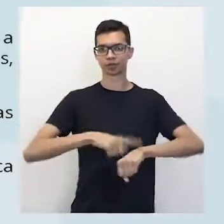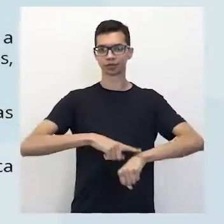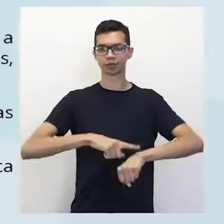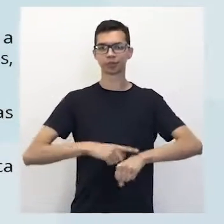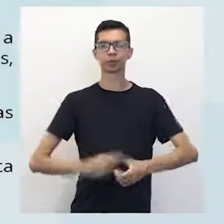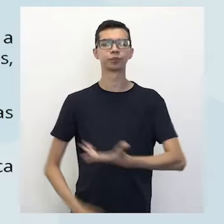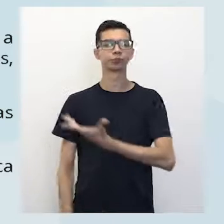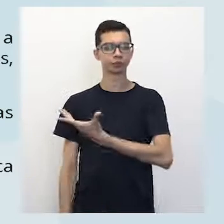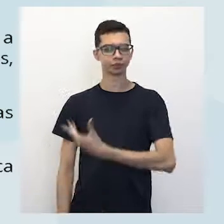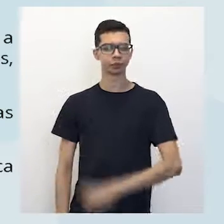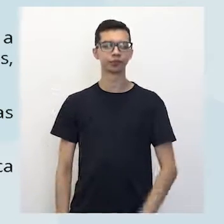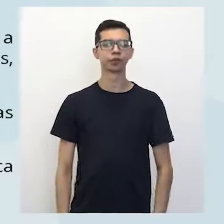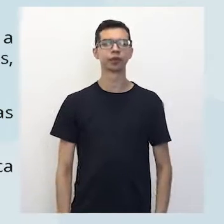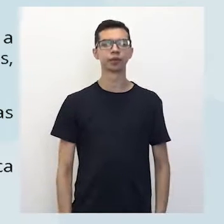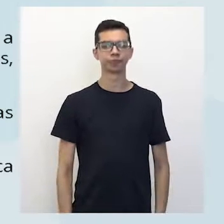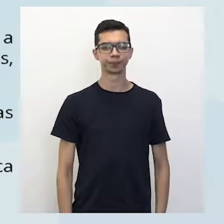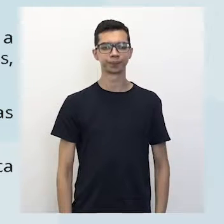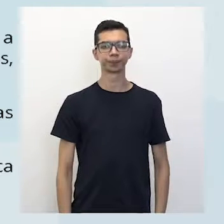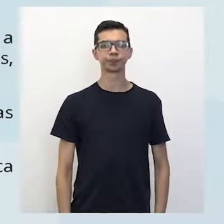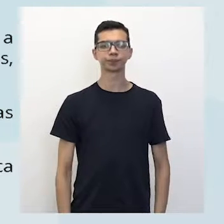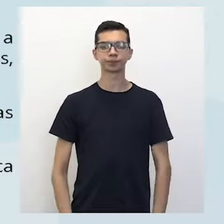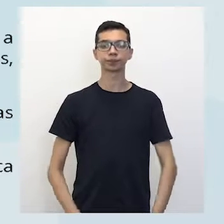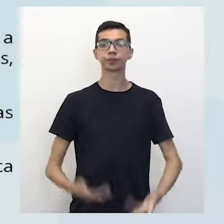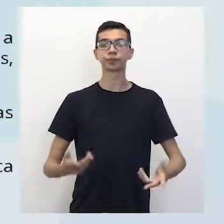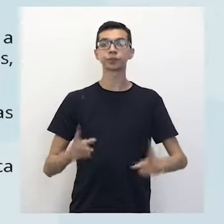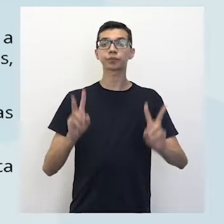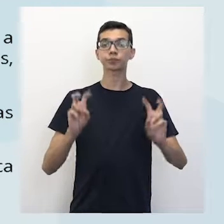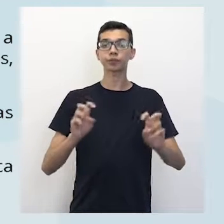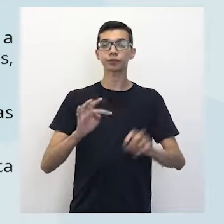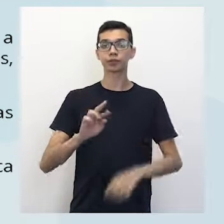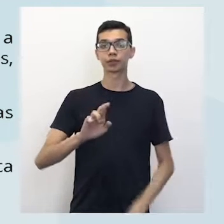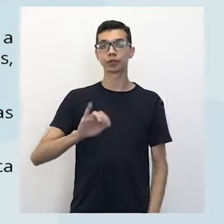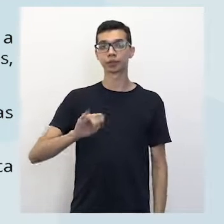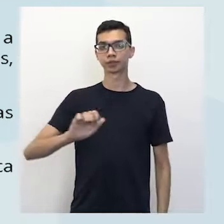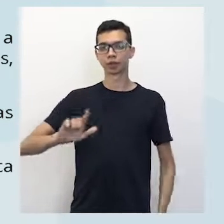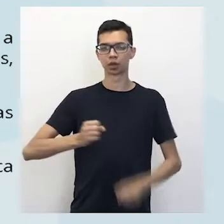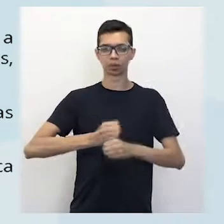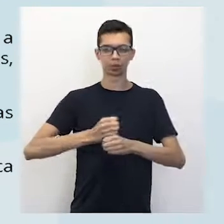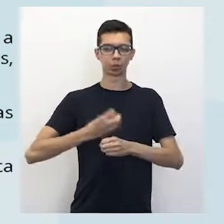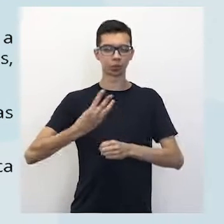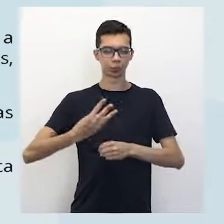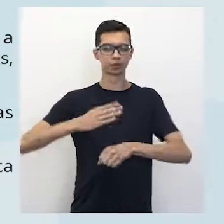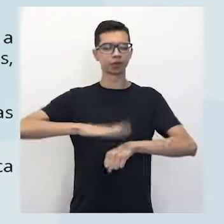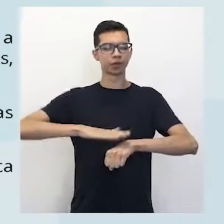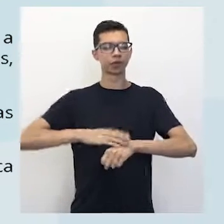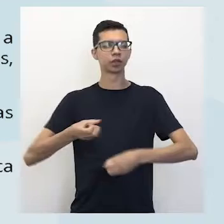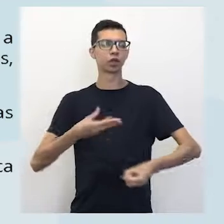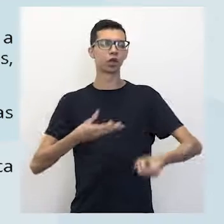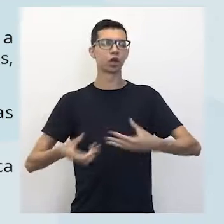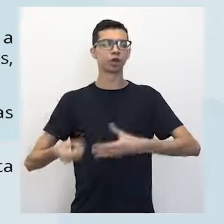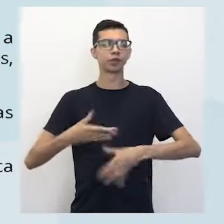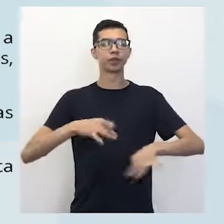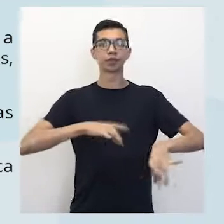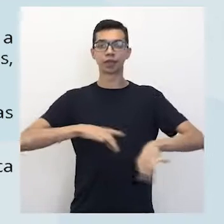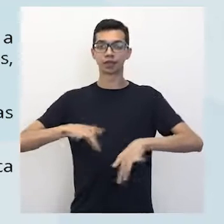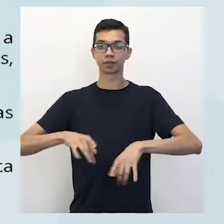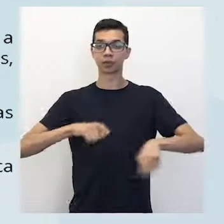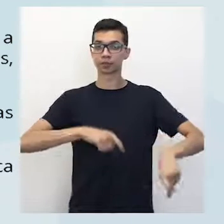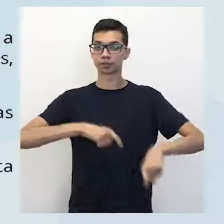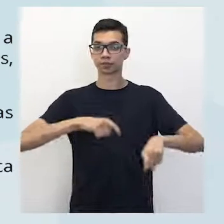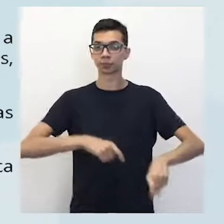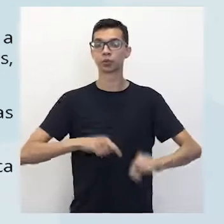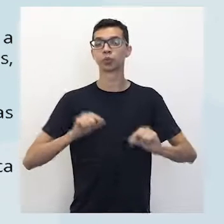Então, sobre as consequências do sistema trienal e dessas inovações técnicas na agricultura, quais são? Essas